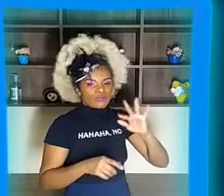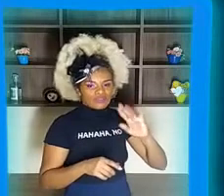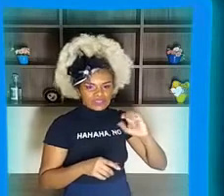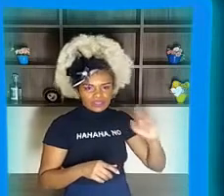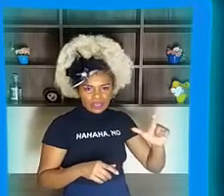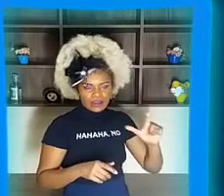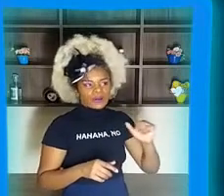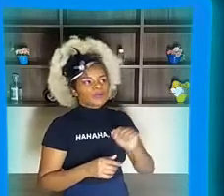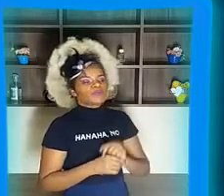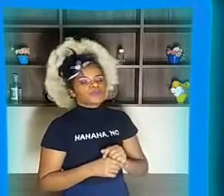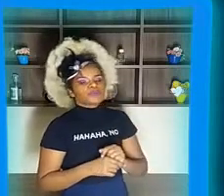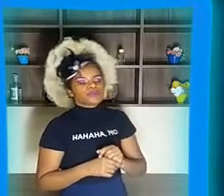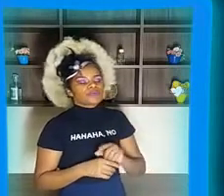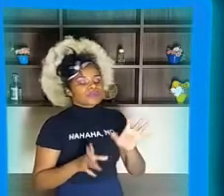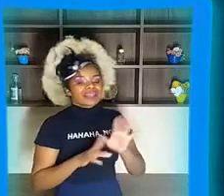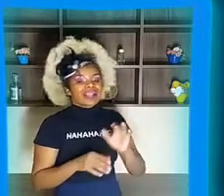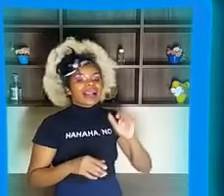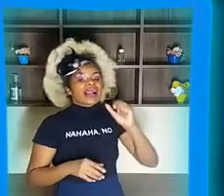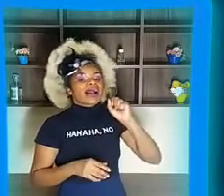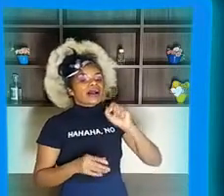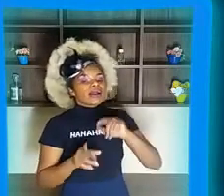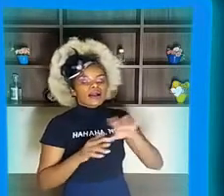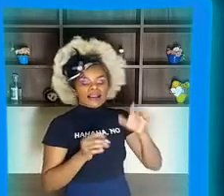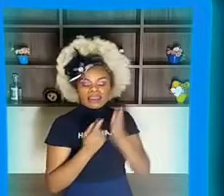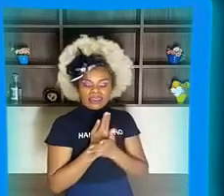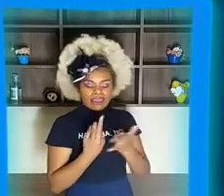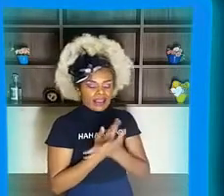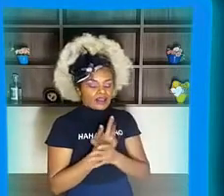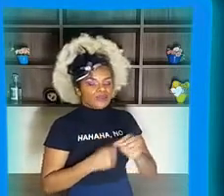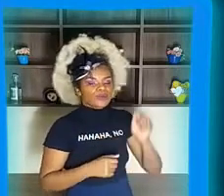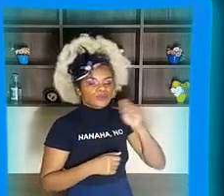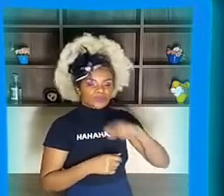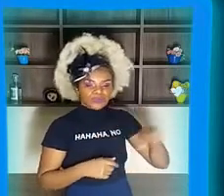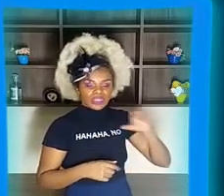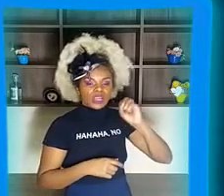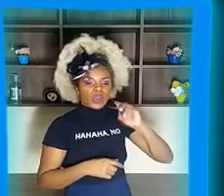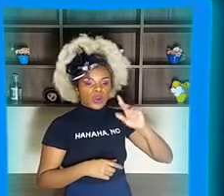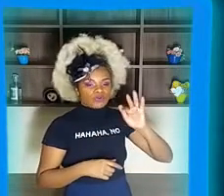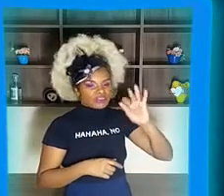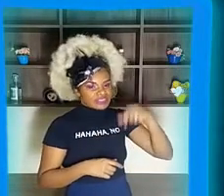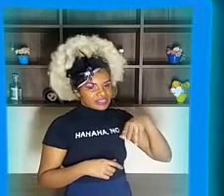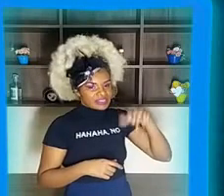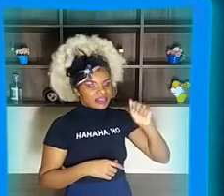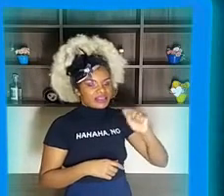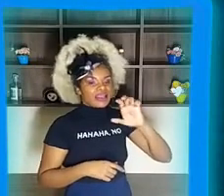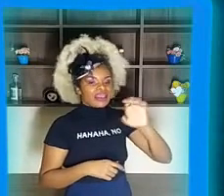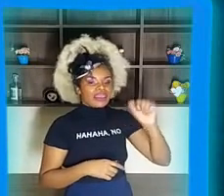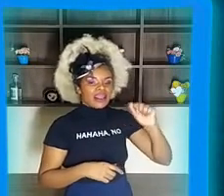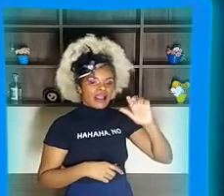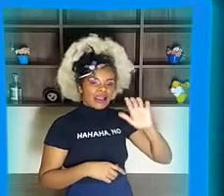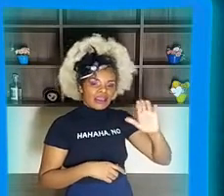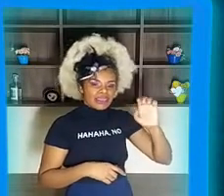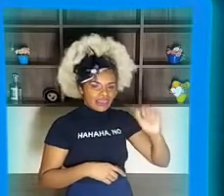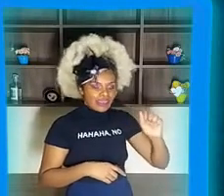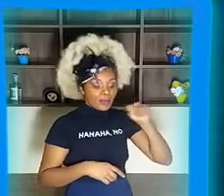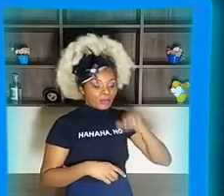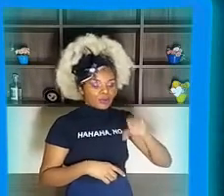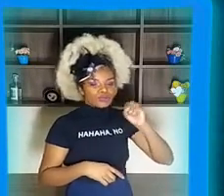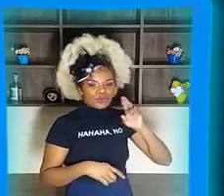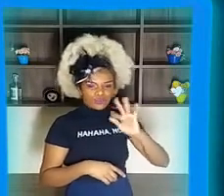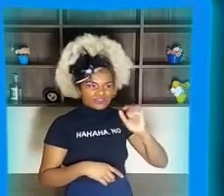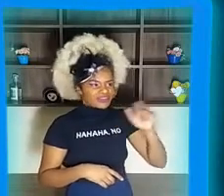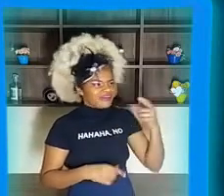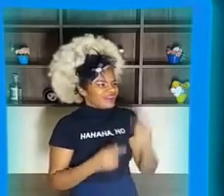É pronto. Oficina EAE, ponto oficial, Instagram e Facebook. Ele sabe melhor que eu.